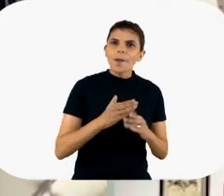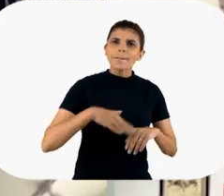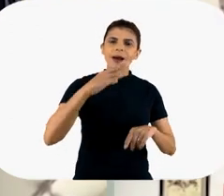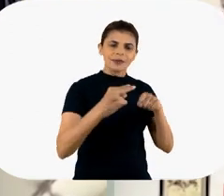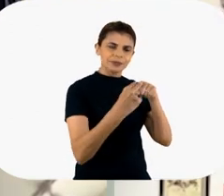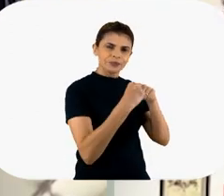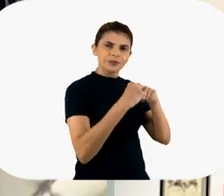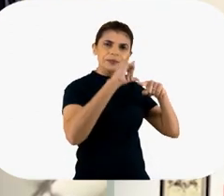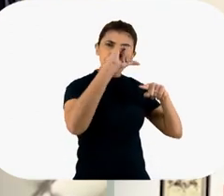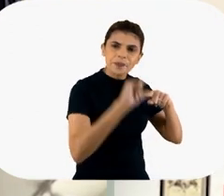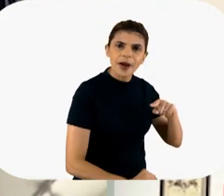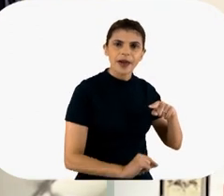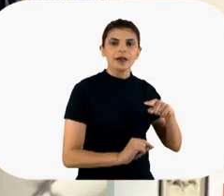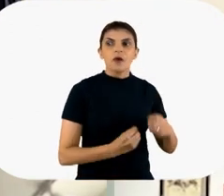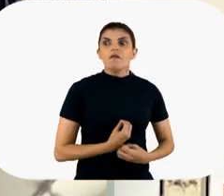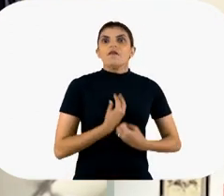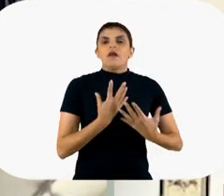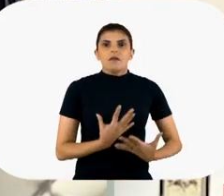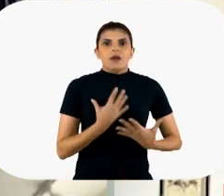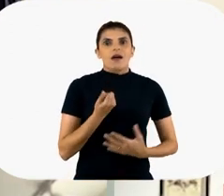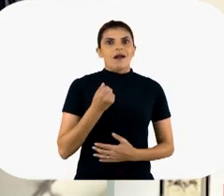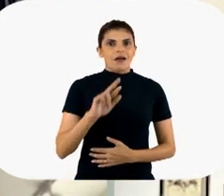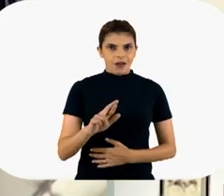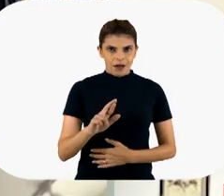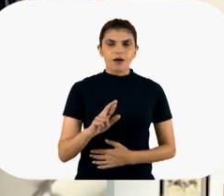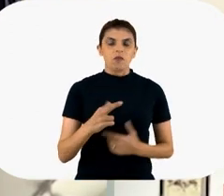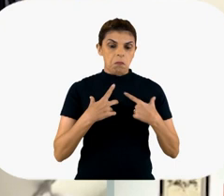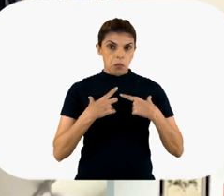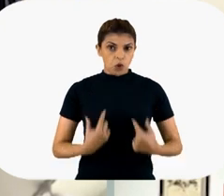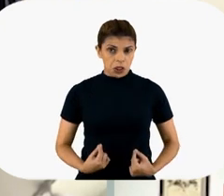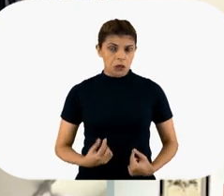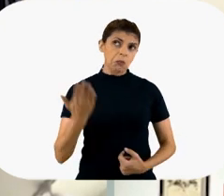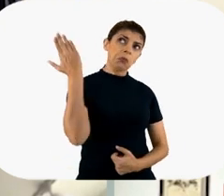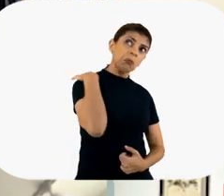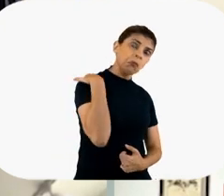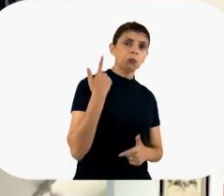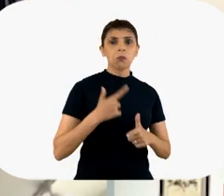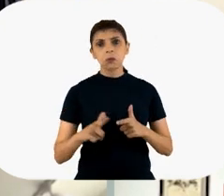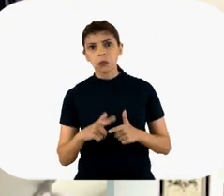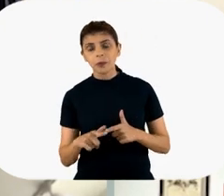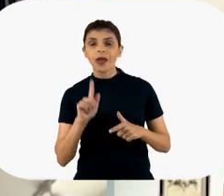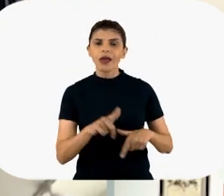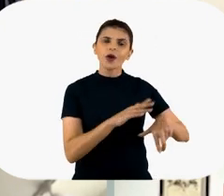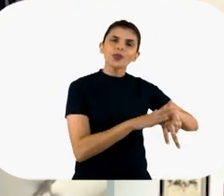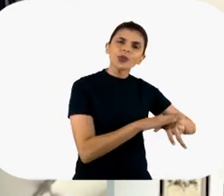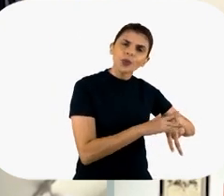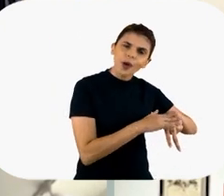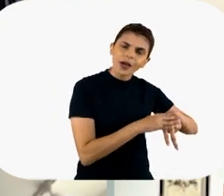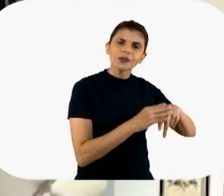Chega hipoxêmico, mas ele não chega dispneico que nem um paciente com SARA, com edema agudo de pulmão ou com pneumonia. Então, ele é um